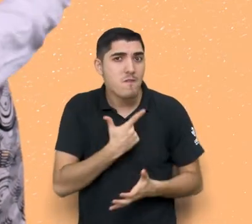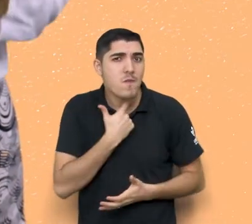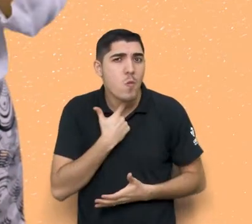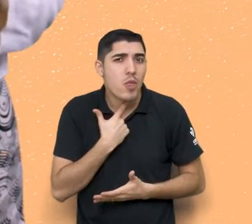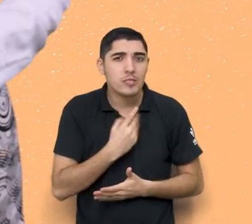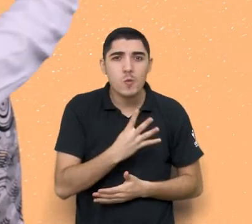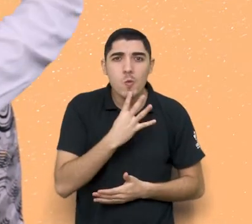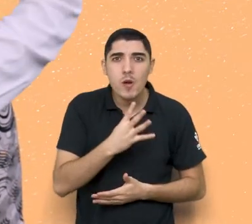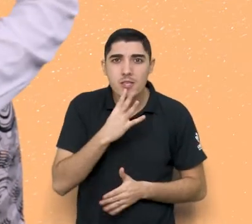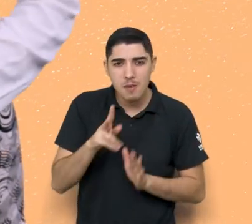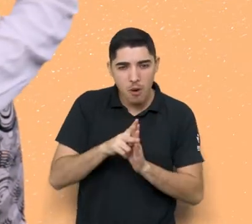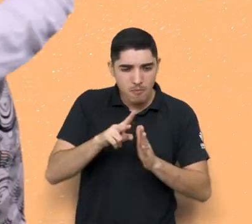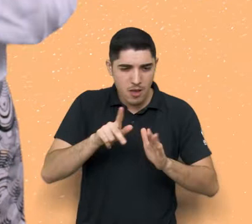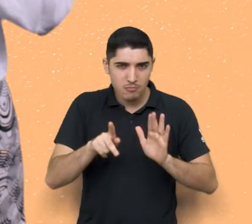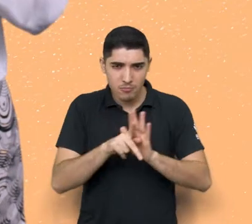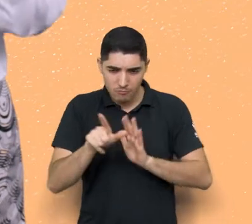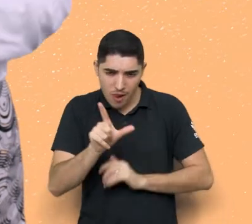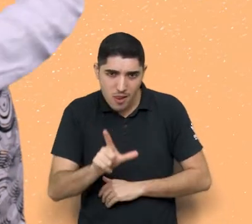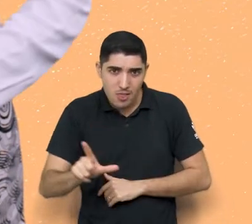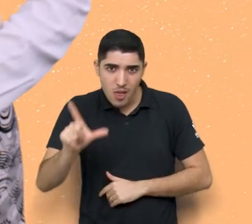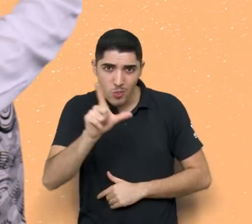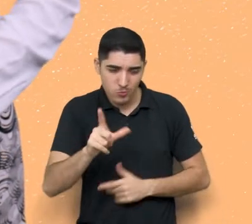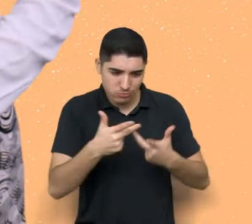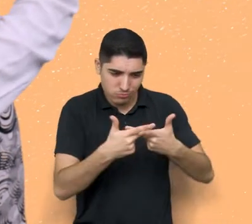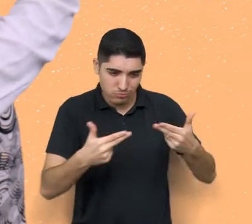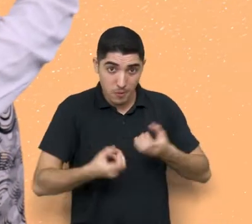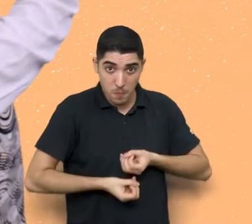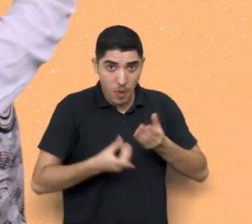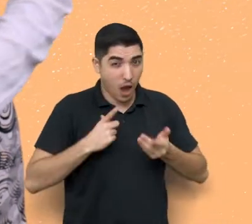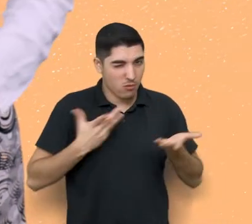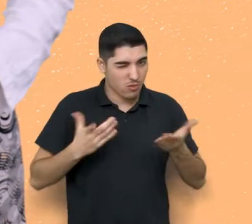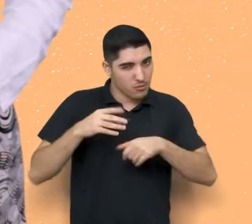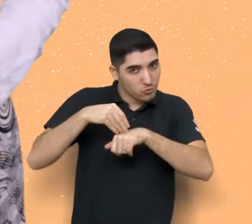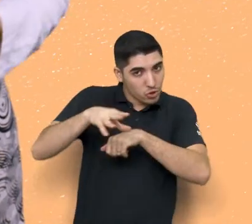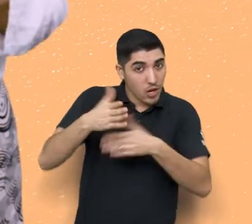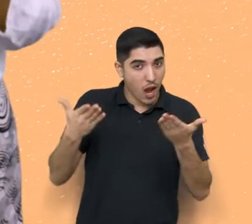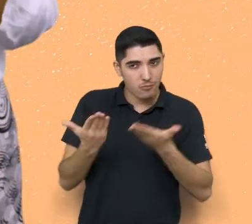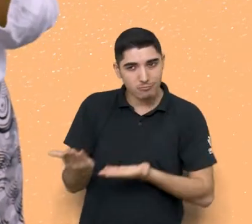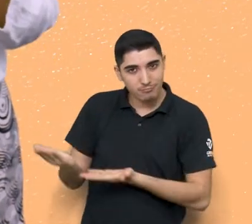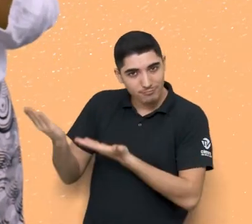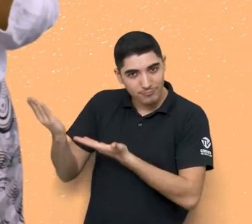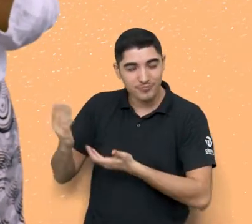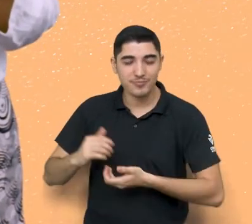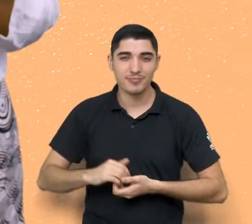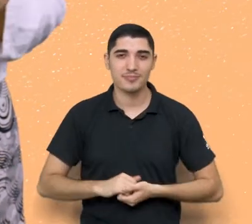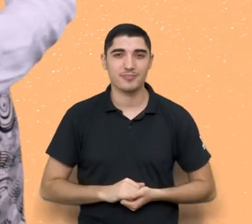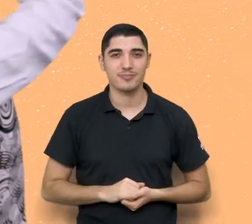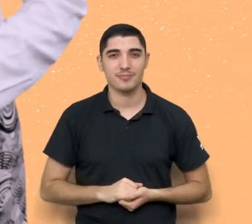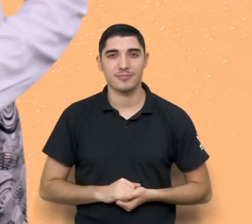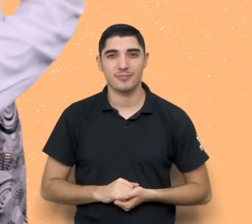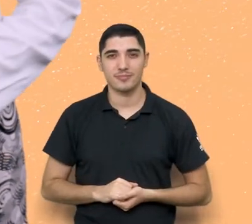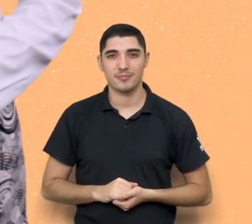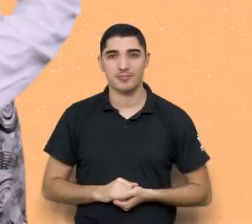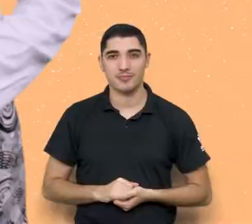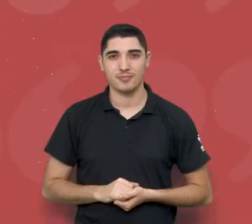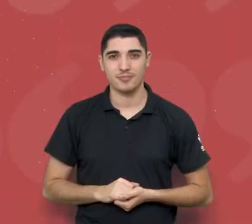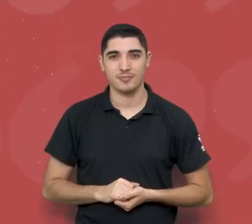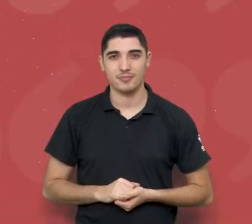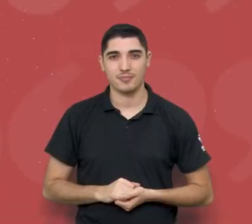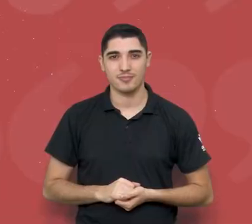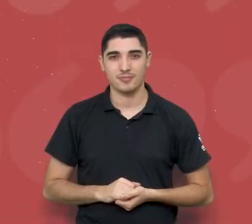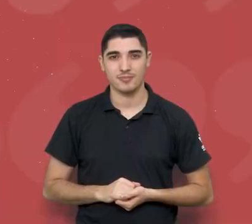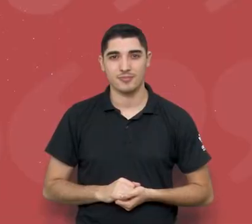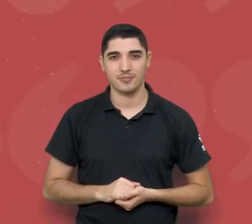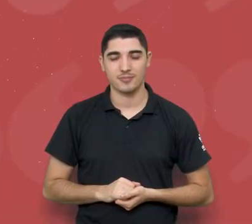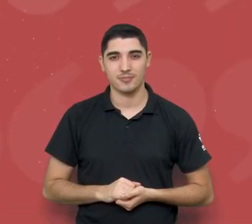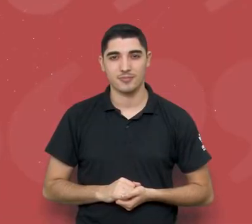aventurar nesse universo literário, muitas dicas vêm por aí. Com a palavra, Poeta Moraes. O